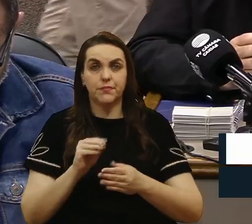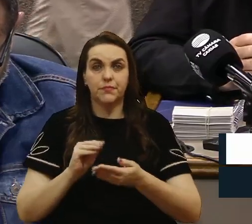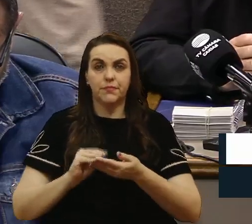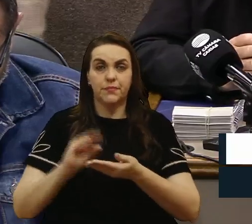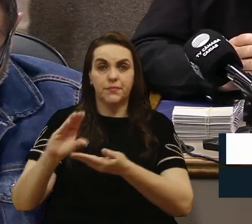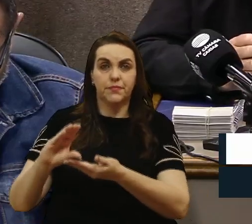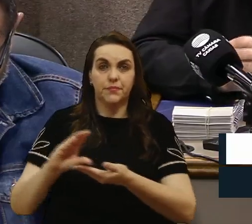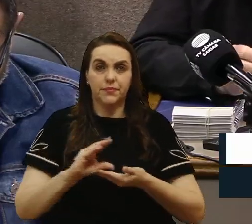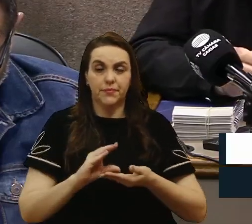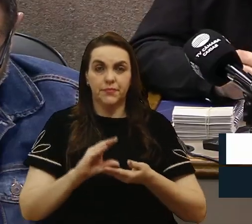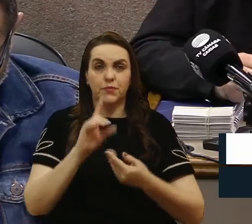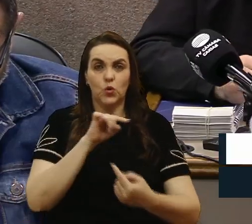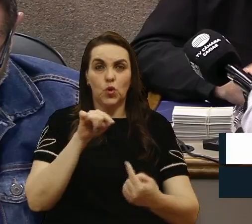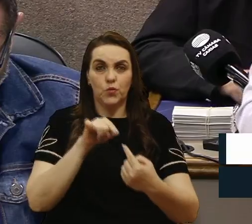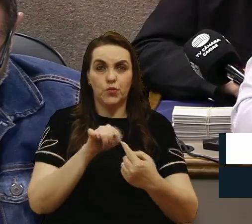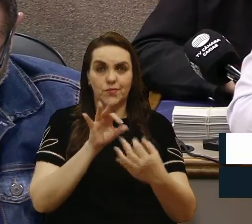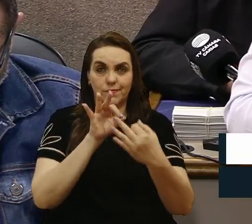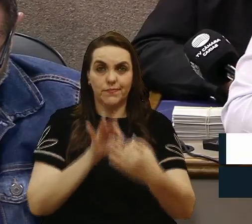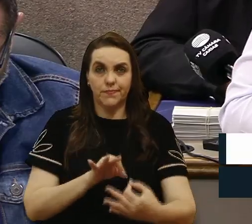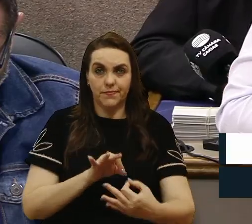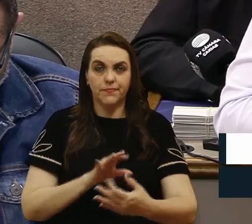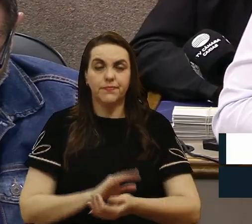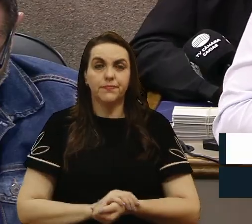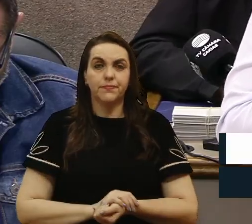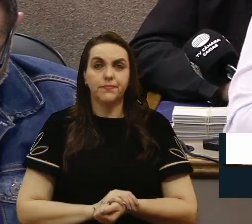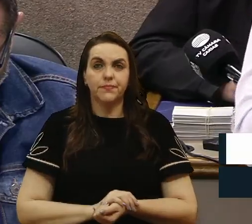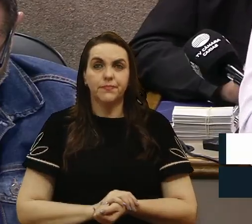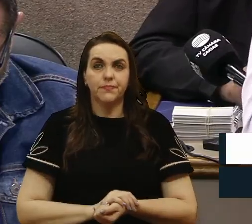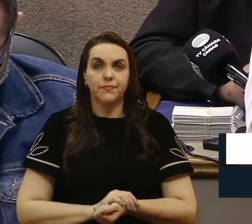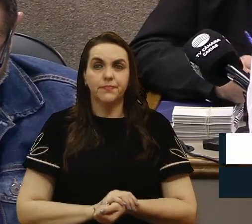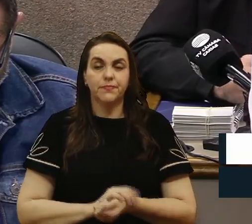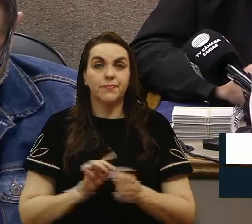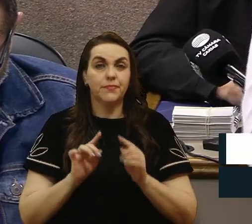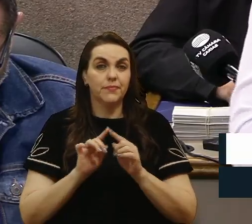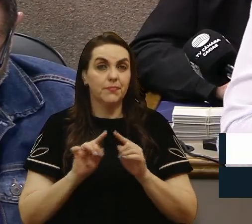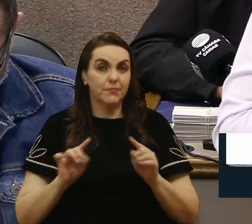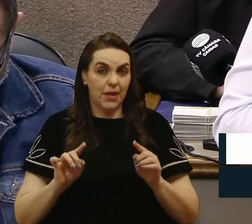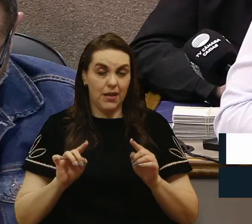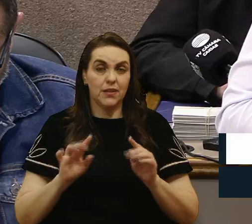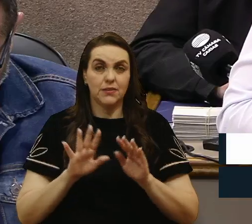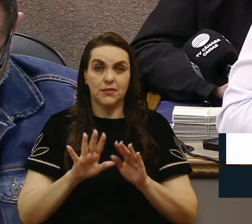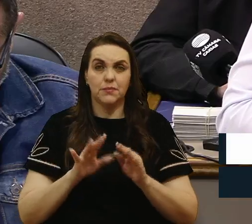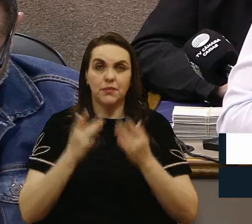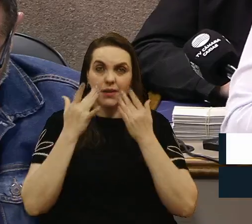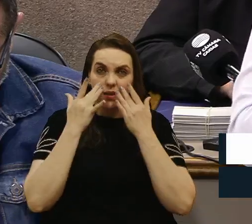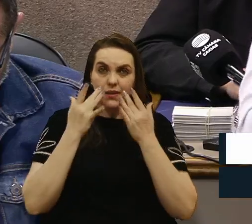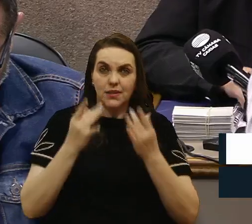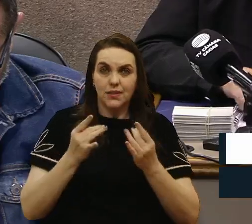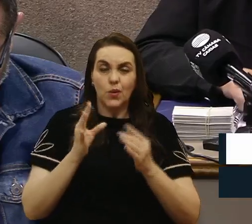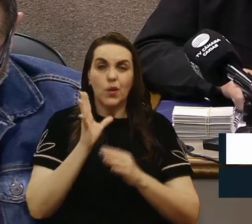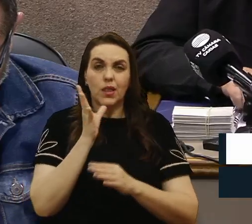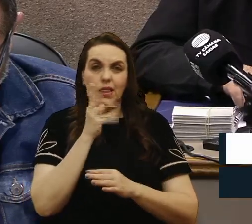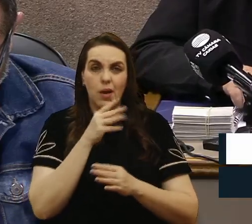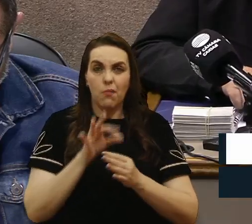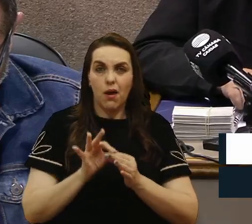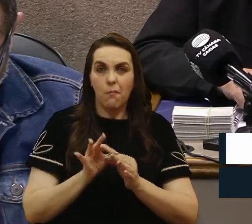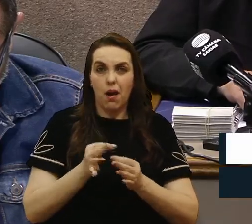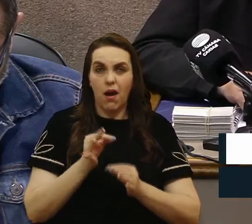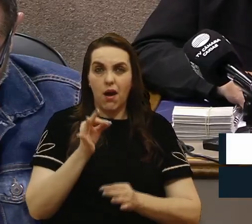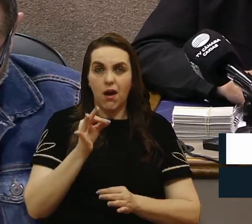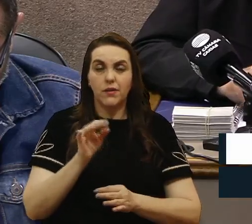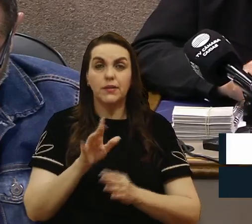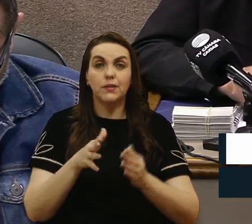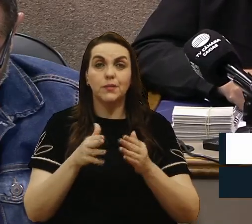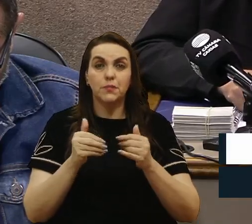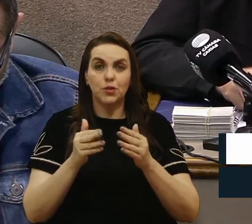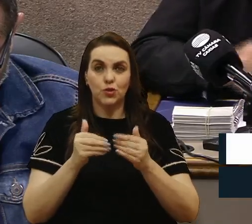uma execução mais viável. Mas, para a gente não se atentar muito aqui e não demorar, eu quero